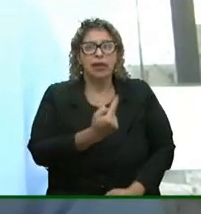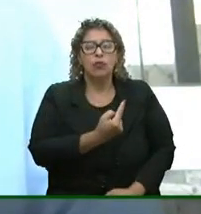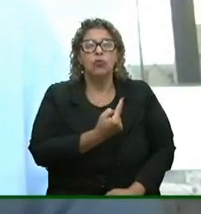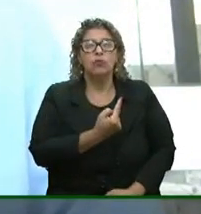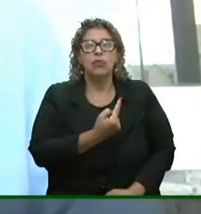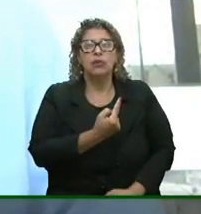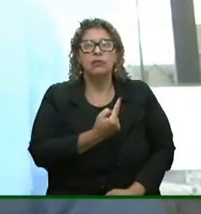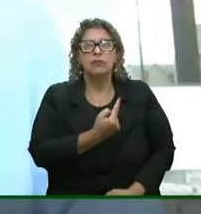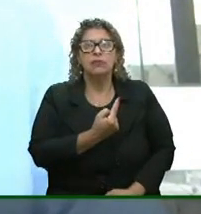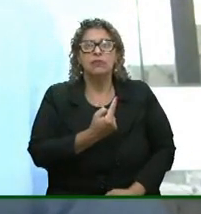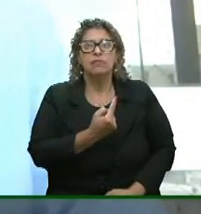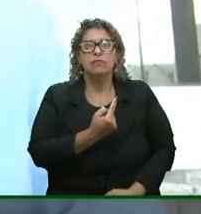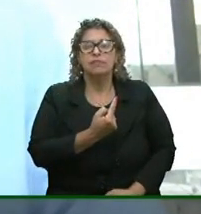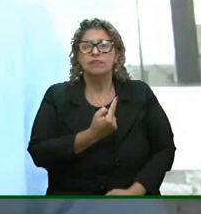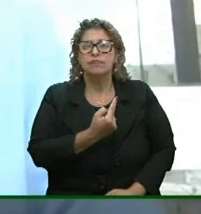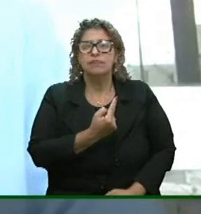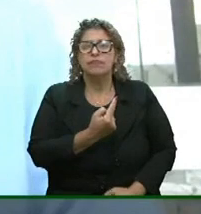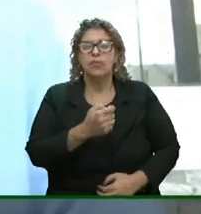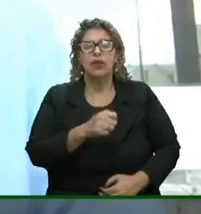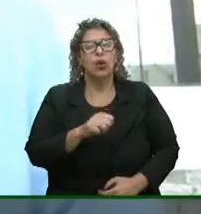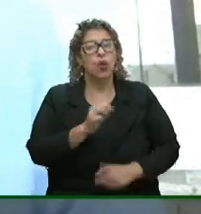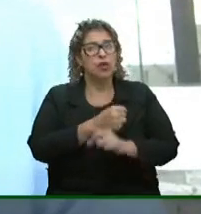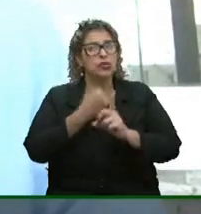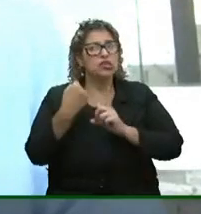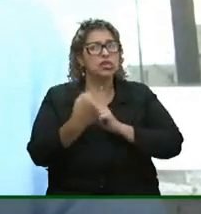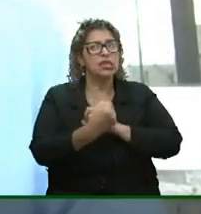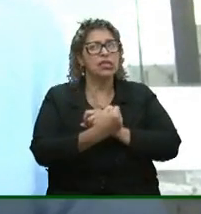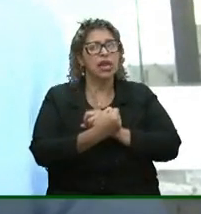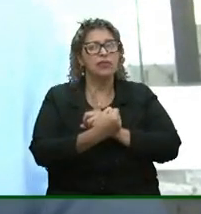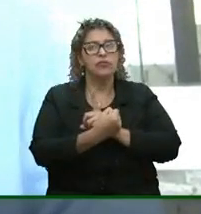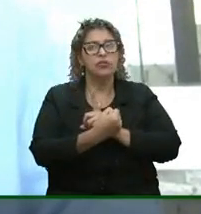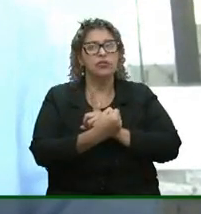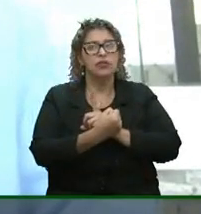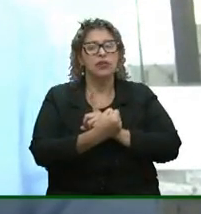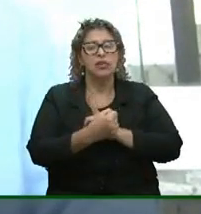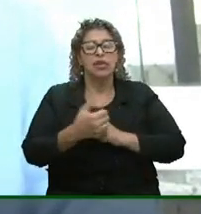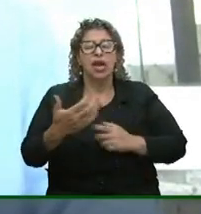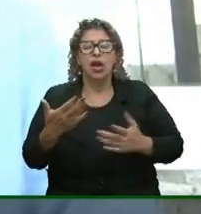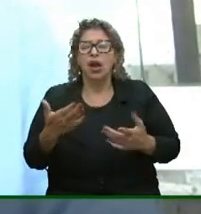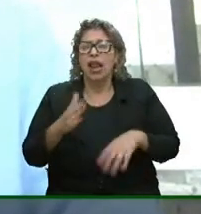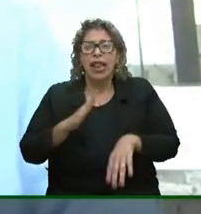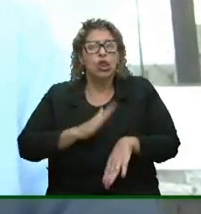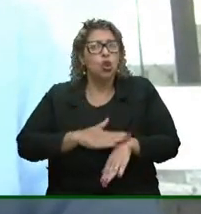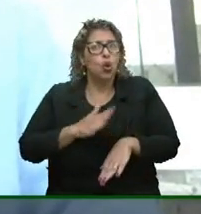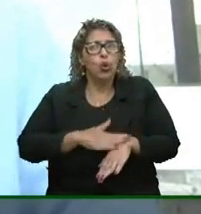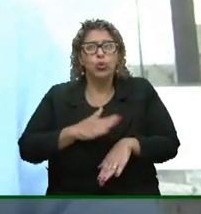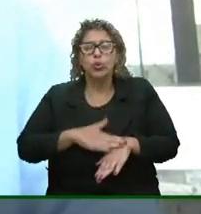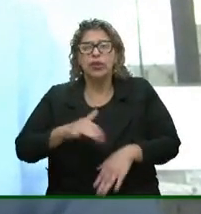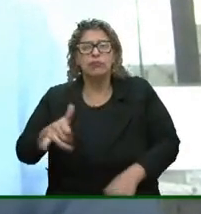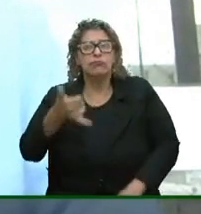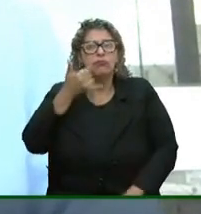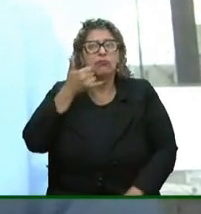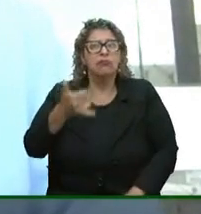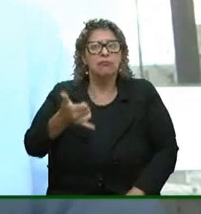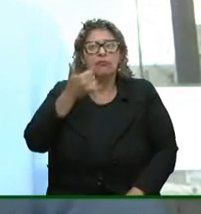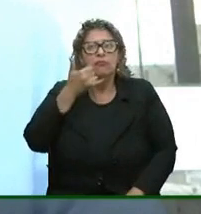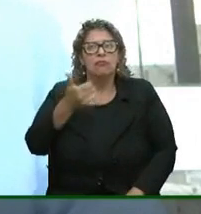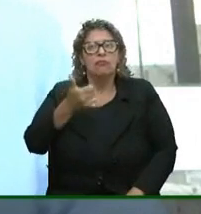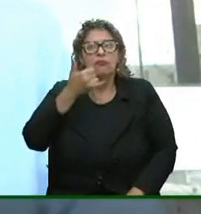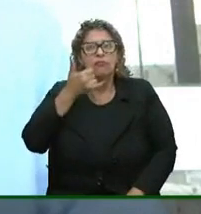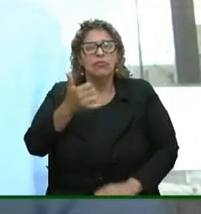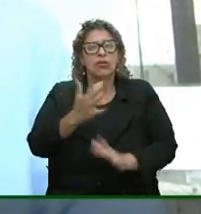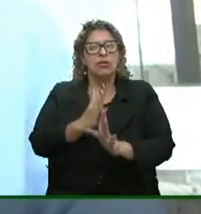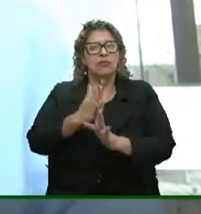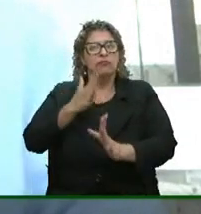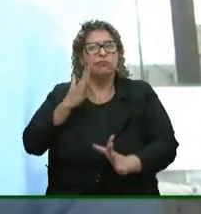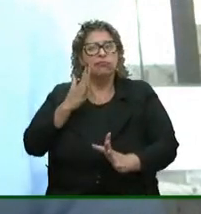contatar com o público em geral. Eu estou recebendo a cada momento aqui telefonemas de pessoas que estão na fila ou